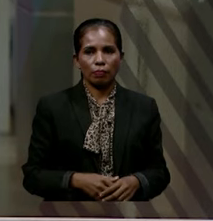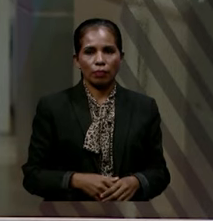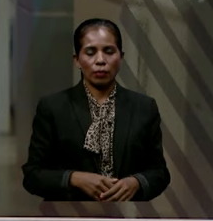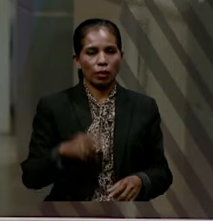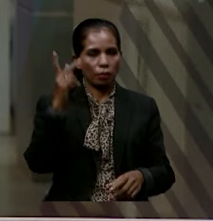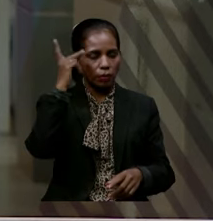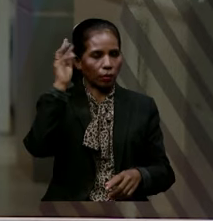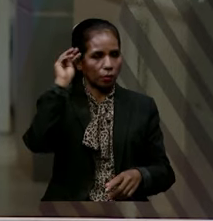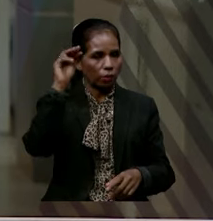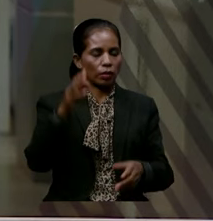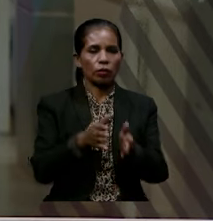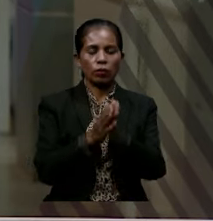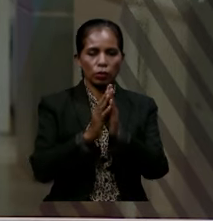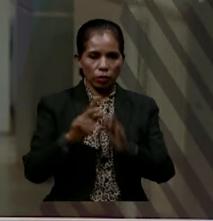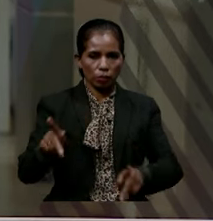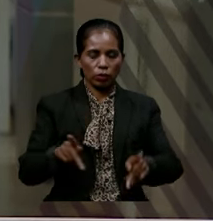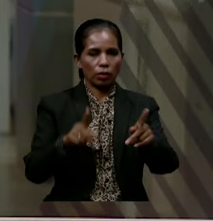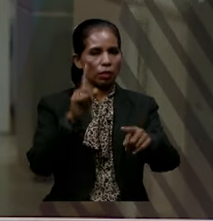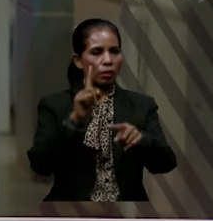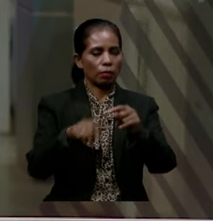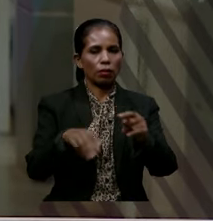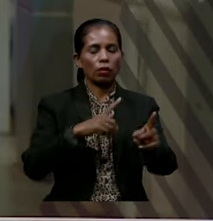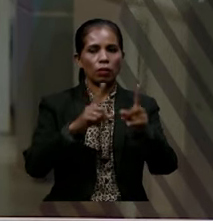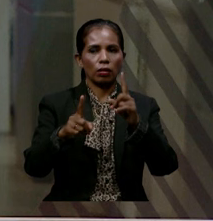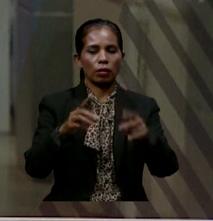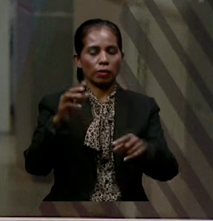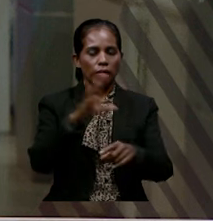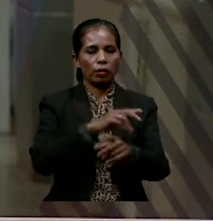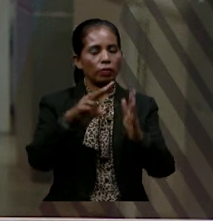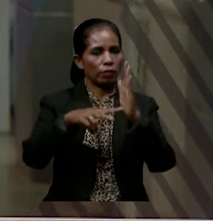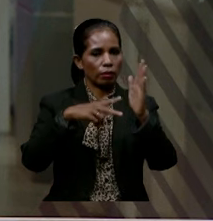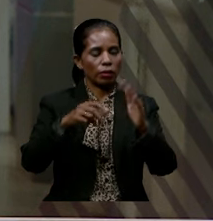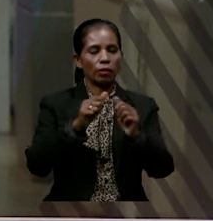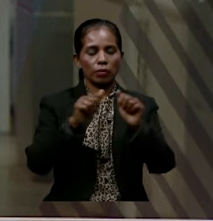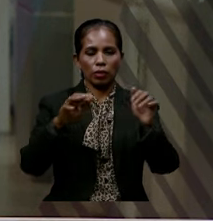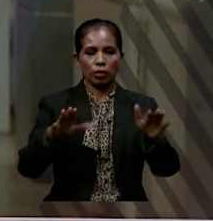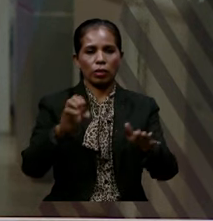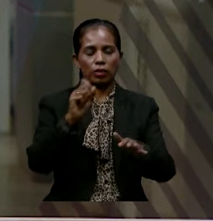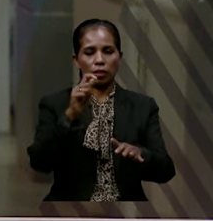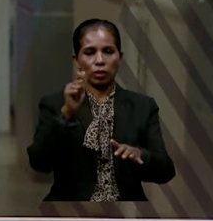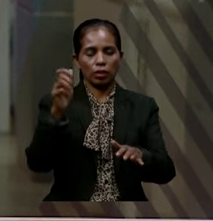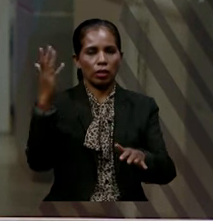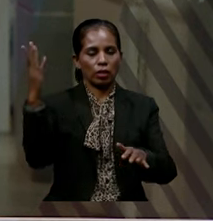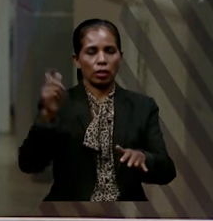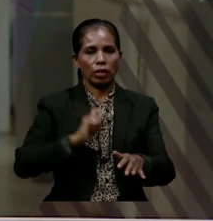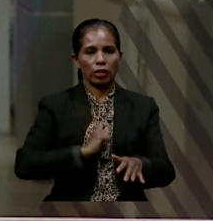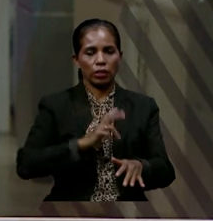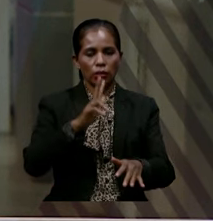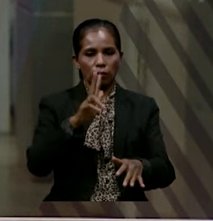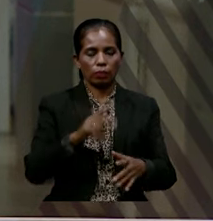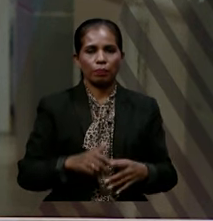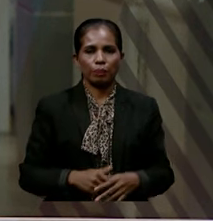Primeiru Ministru Interinu, husu, publiku, labele, interpreta, arbiru, vídeo, Ministru Administrasaun Estatal, nian e Tasi-tolu.